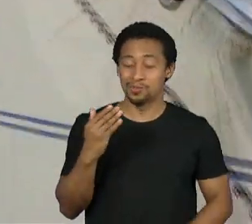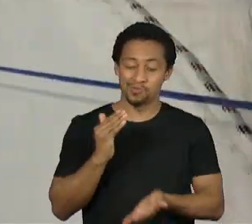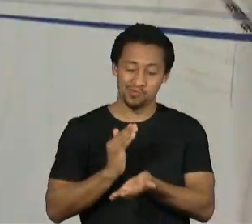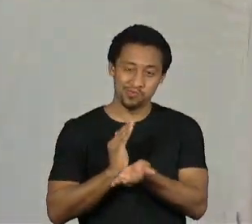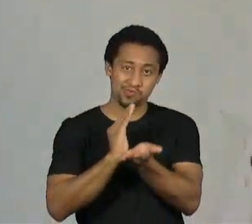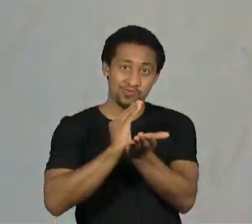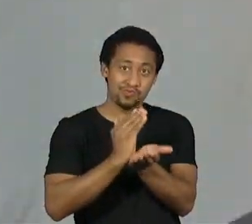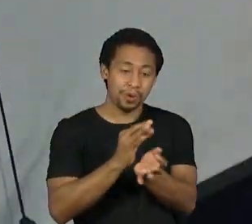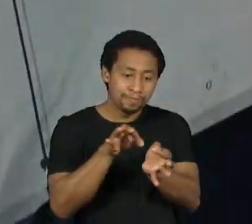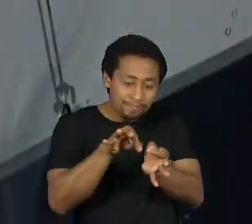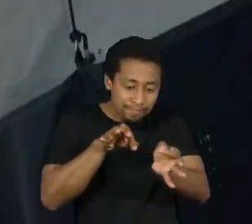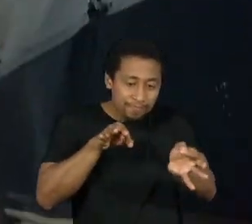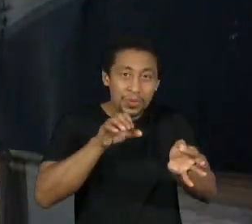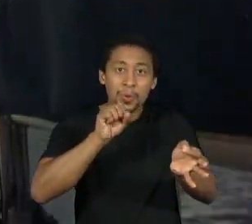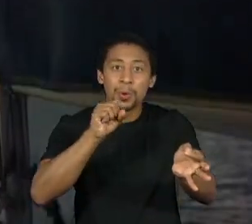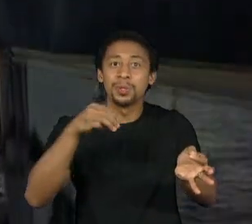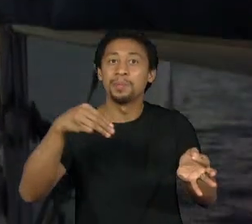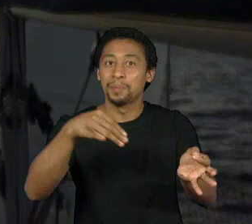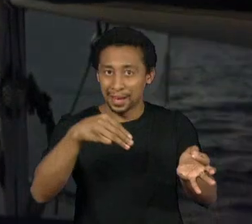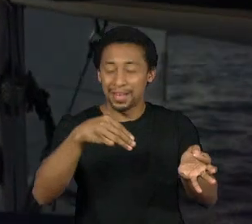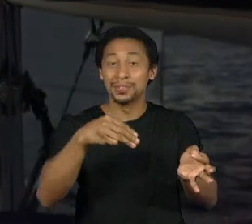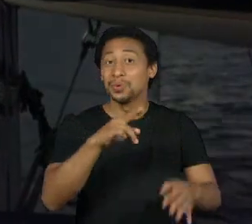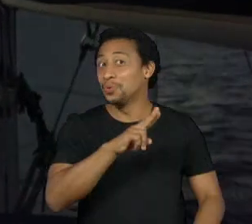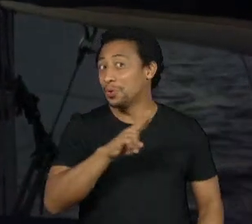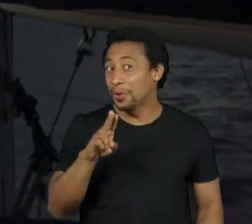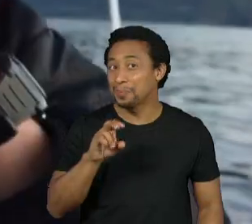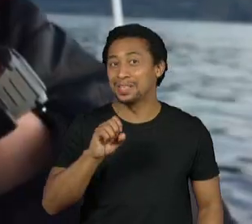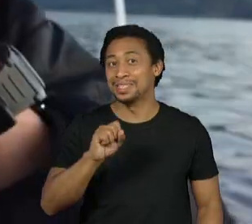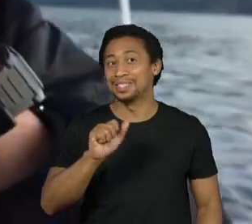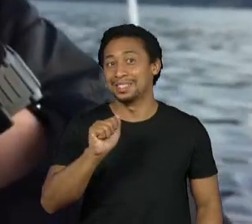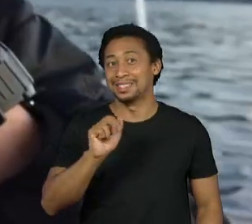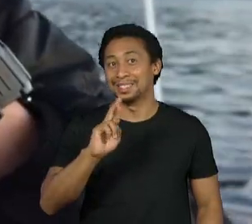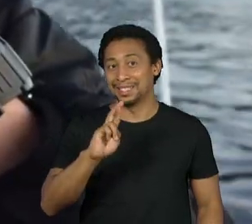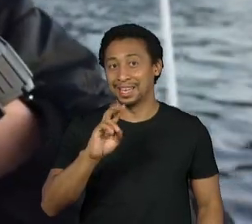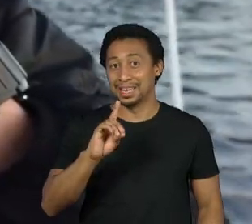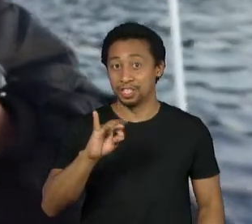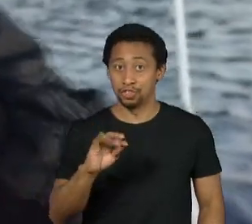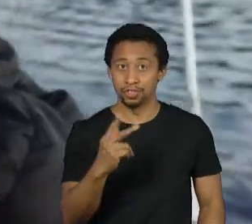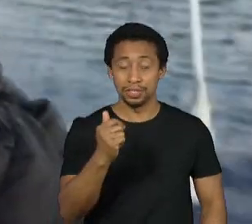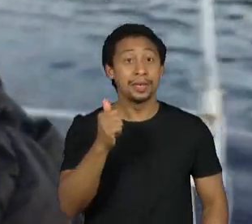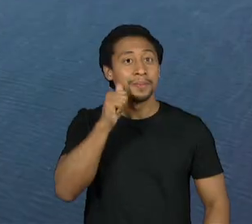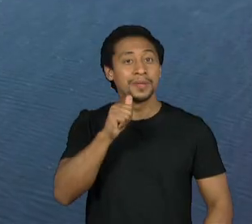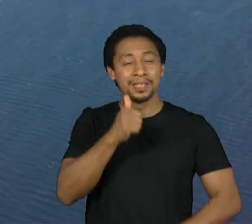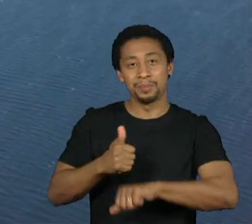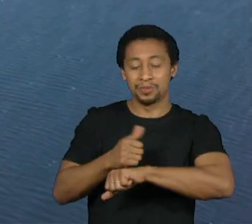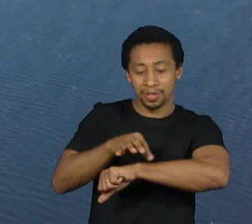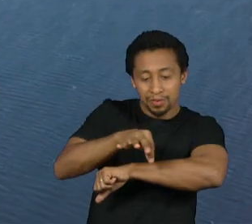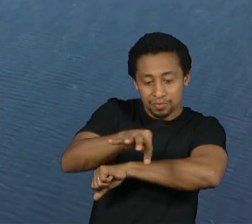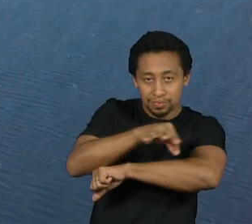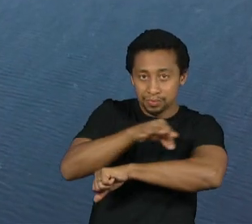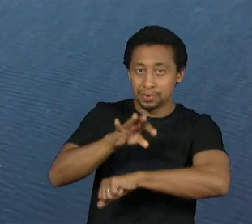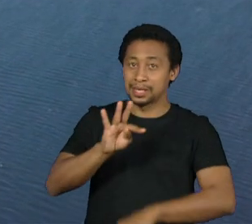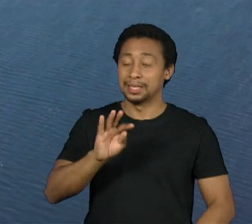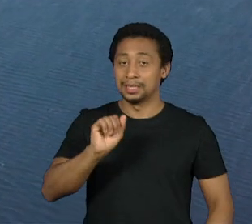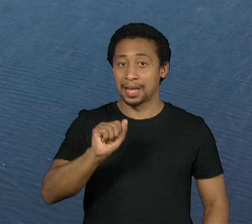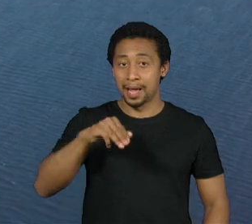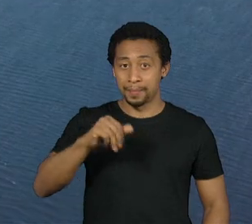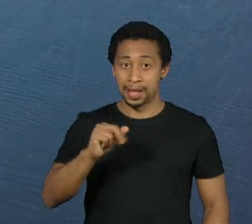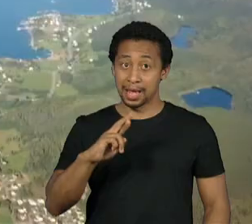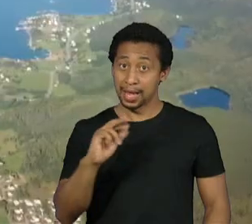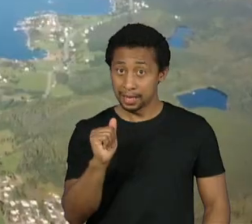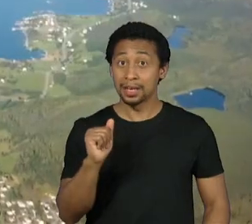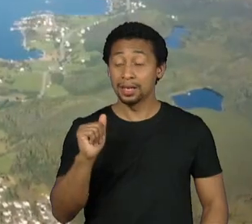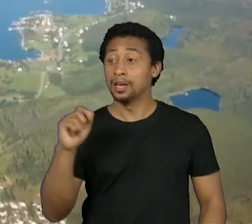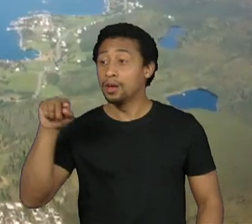de apenas 8 metros, de nome Sardinha, a arquiteta naval Tamara Klink saiu da França e atravessou o